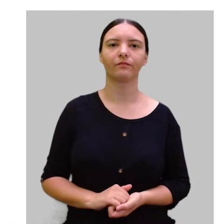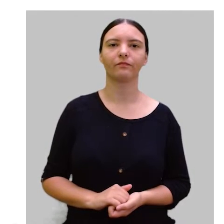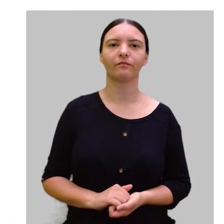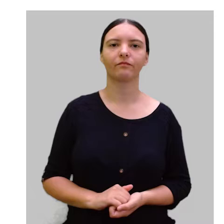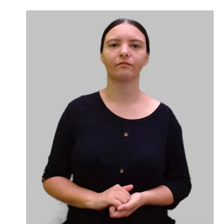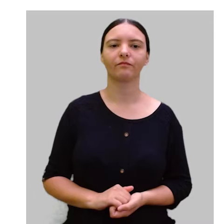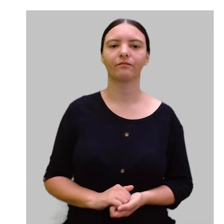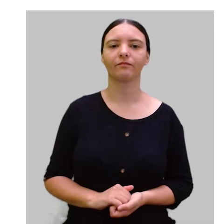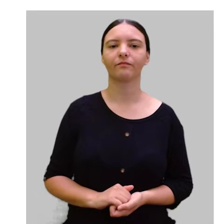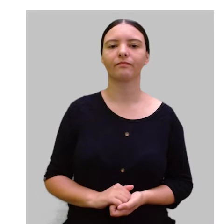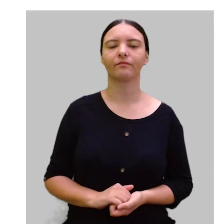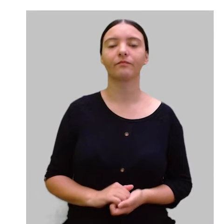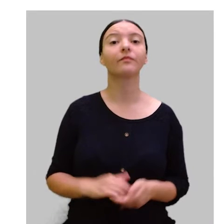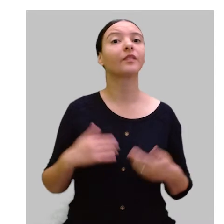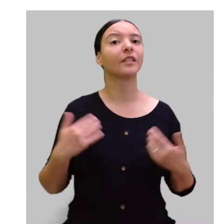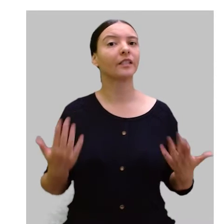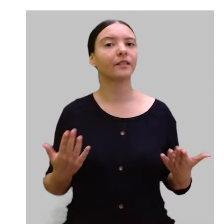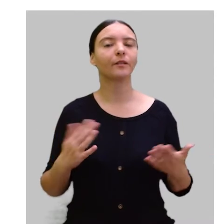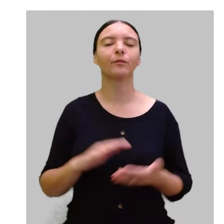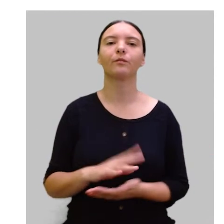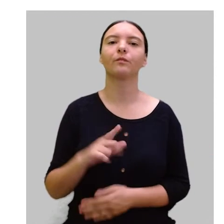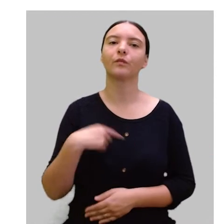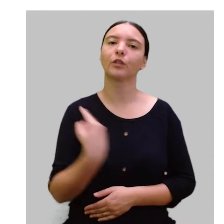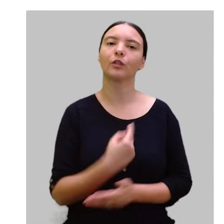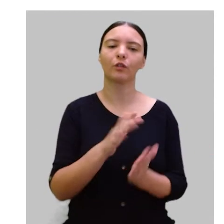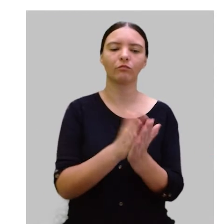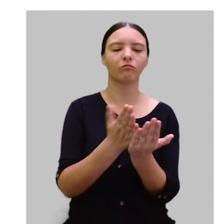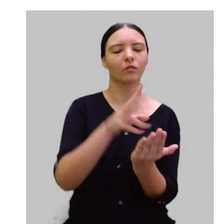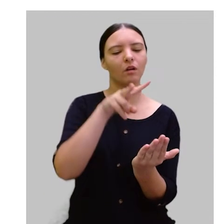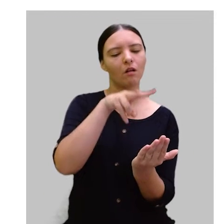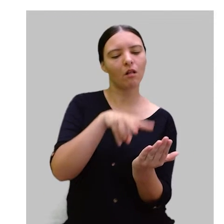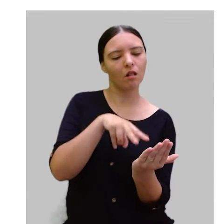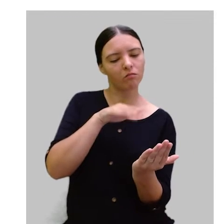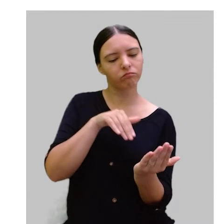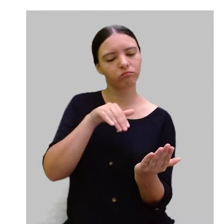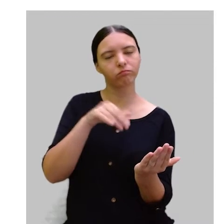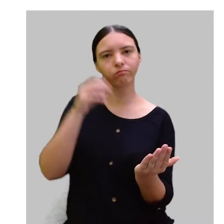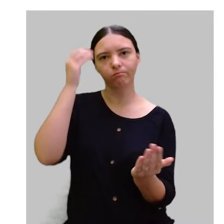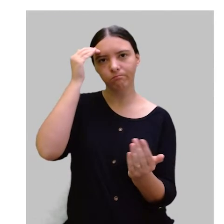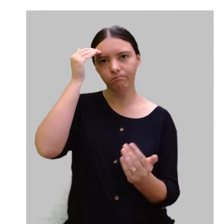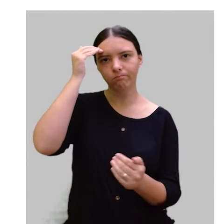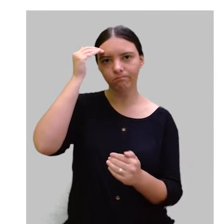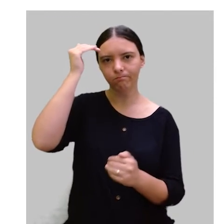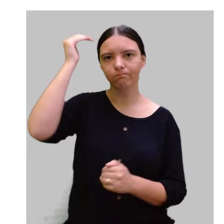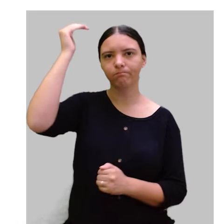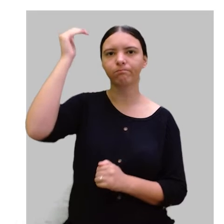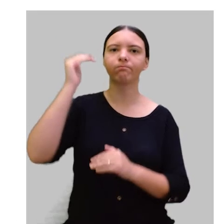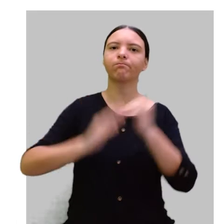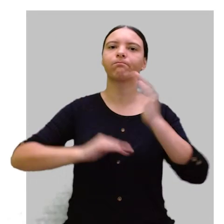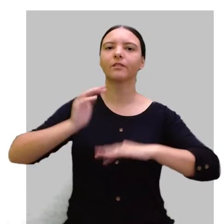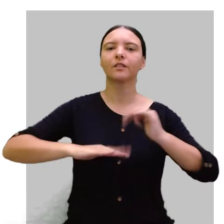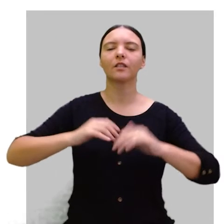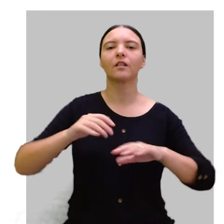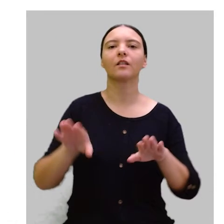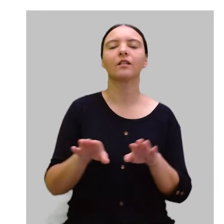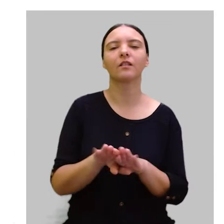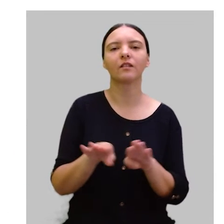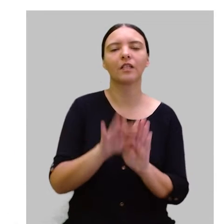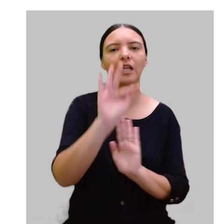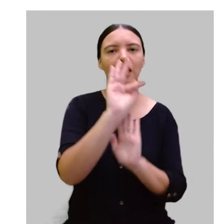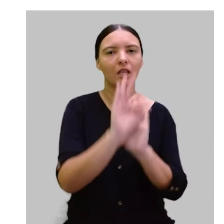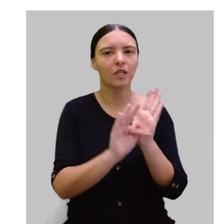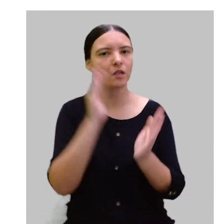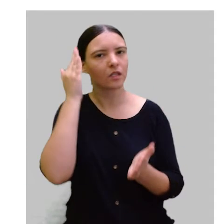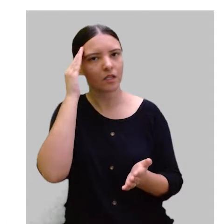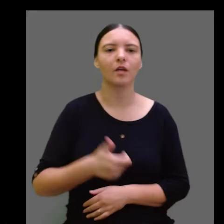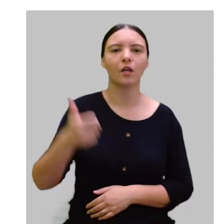Então, ler mais faz com que a gente desenvolva mais habilidades. Assim, é possível interpretar melhor os textos,